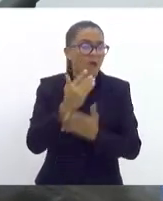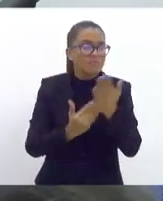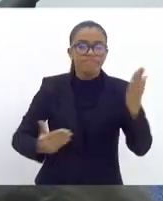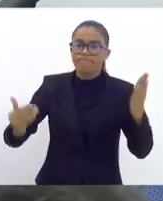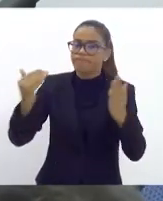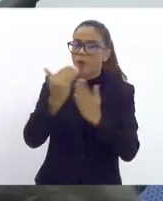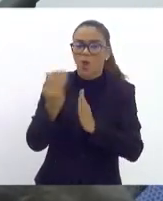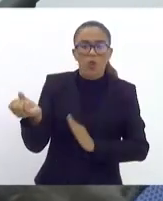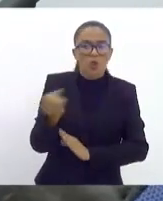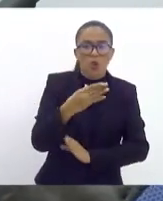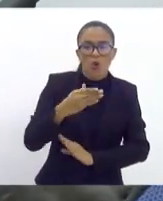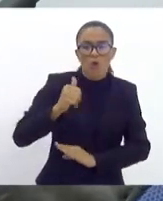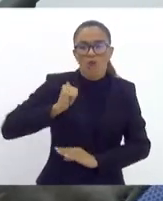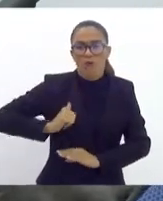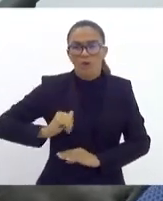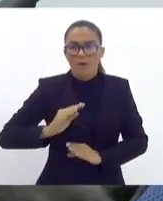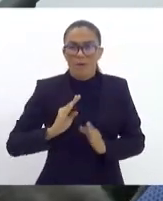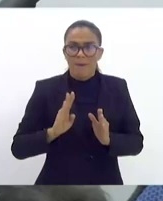benefício